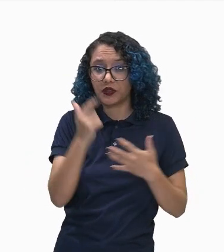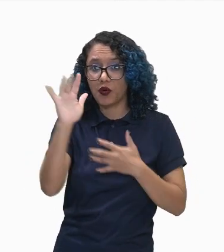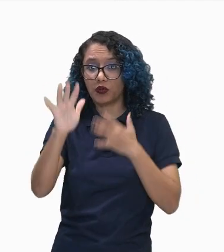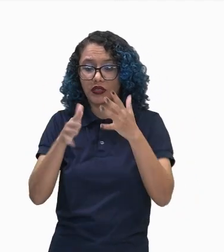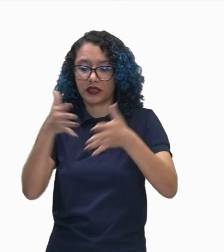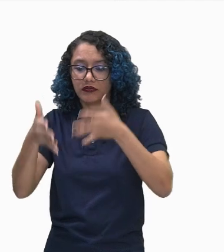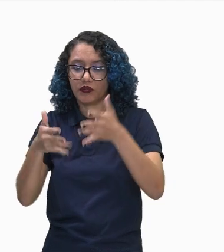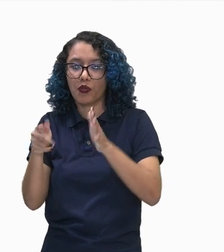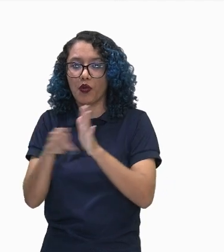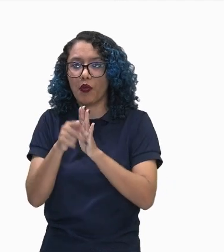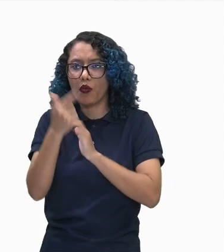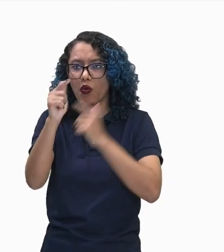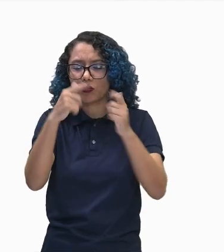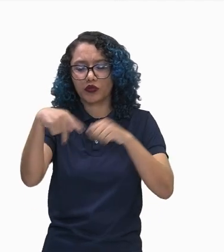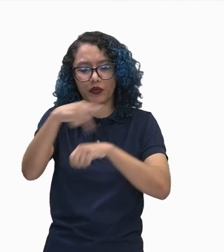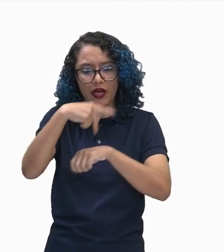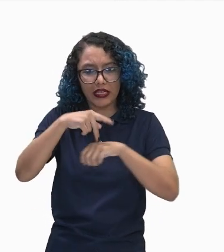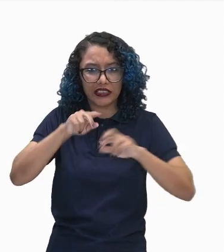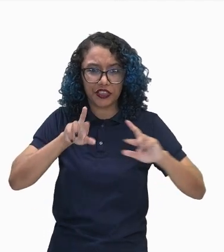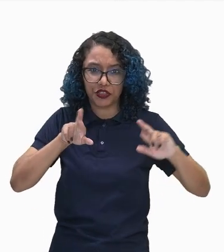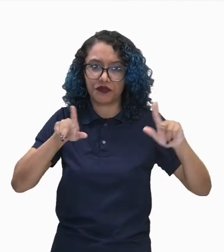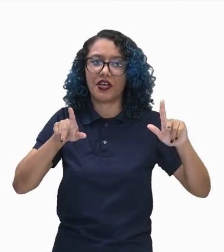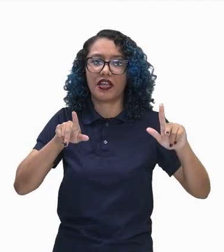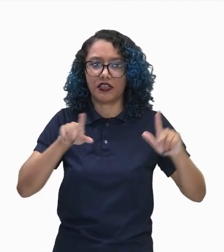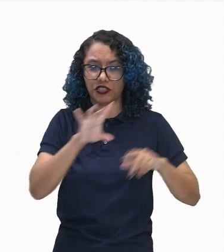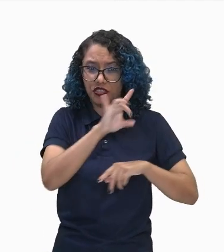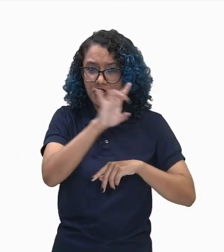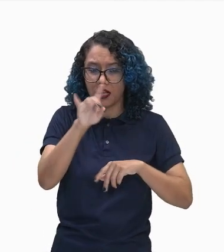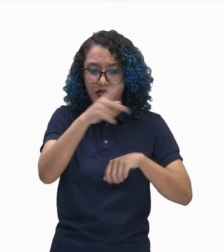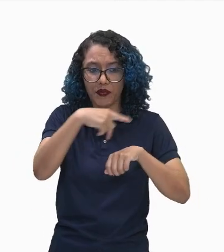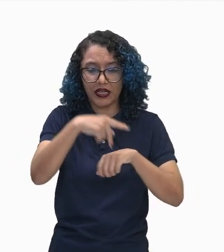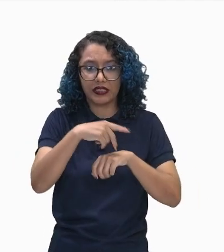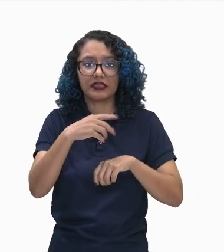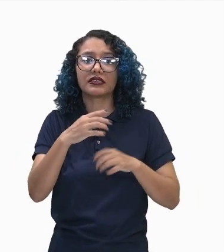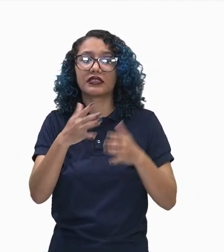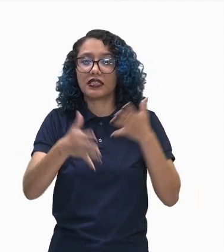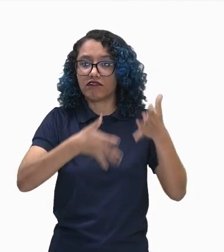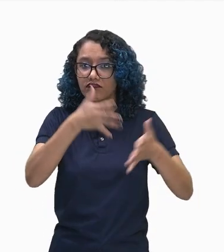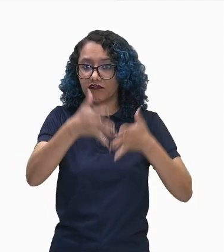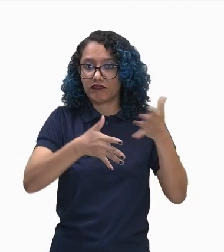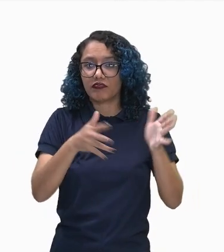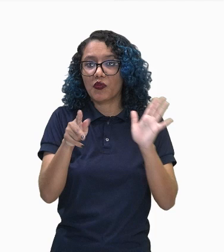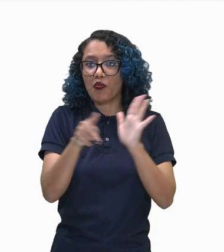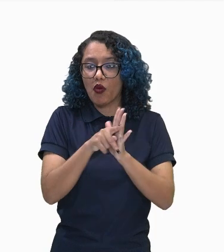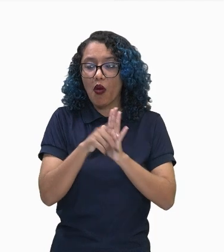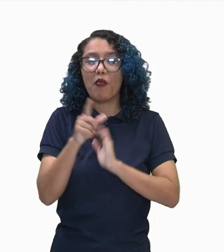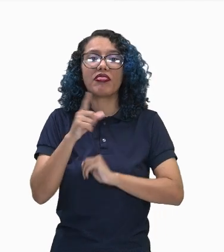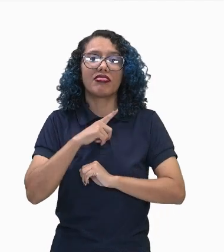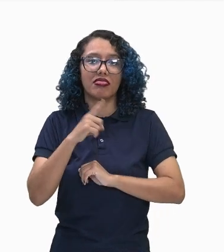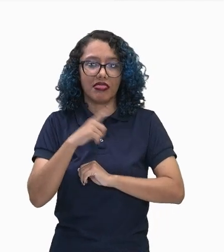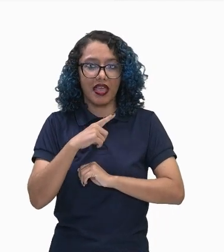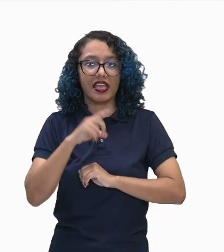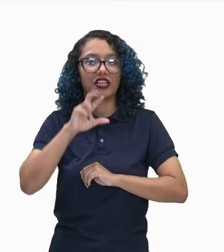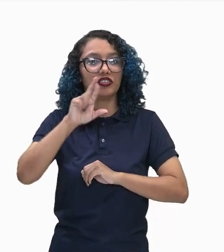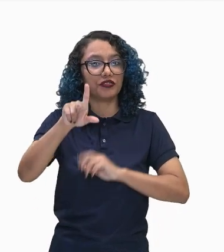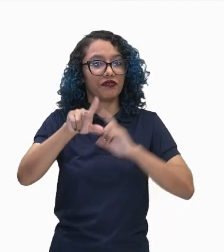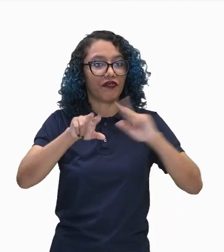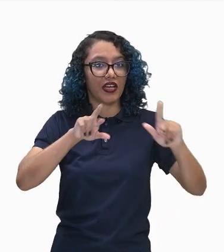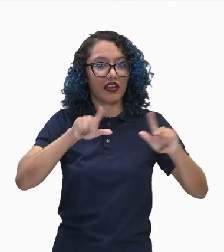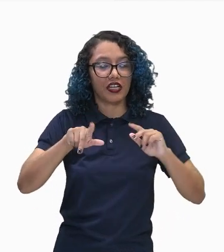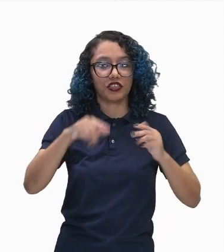pessoal? Cada país tem sua forma própria nessa língua de sinais. Por isso, está